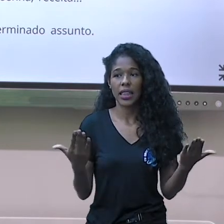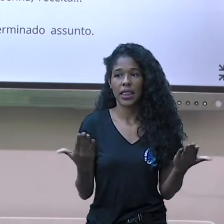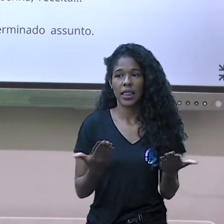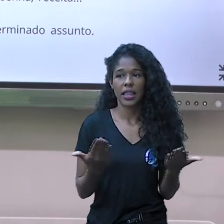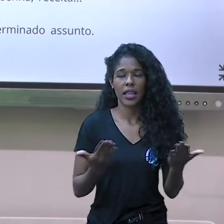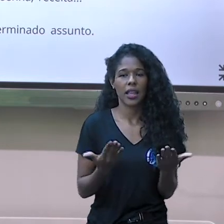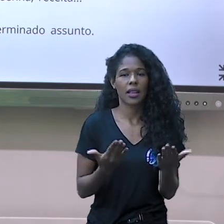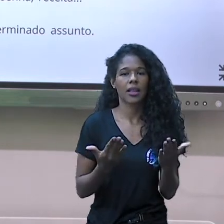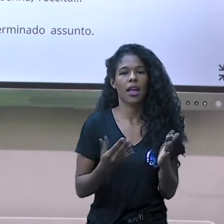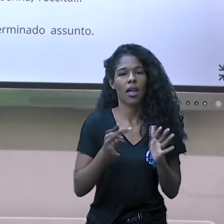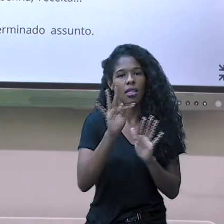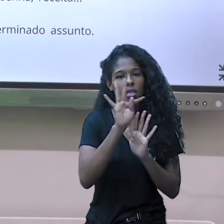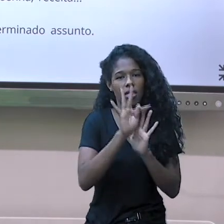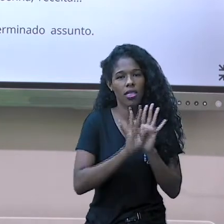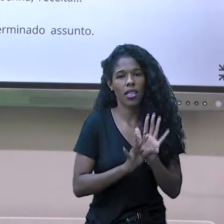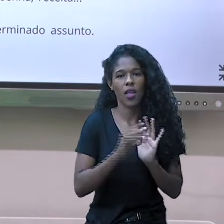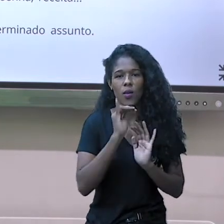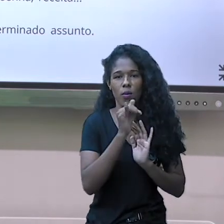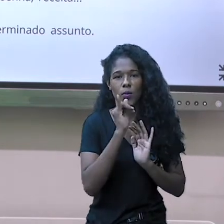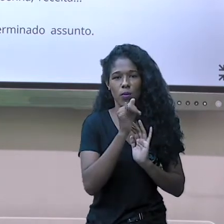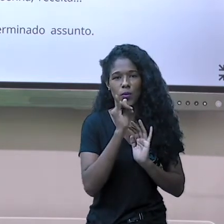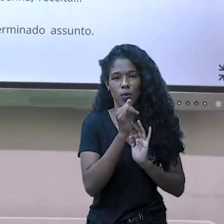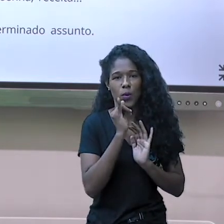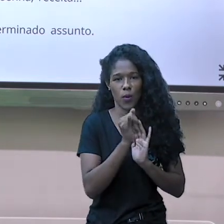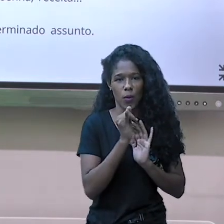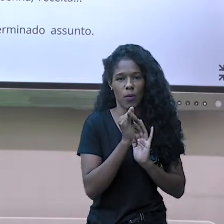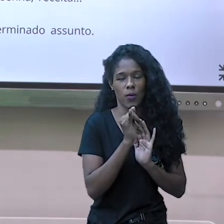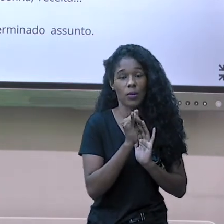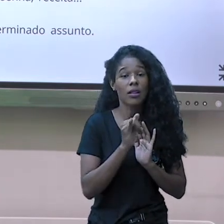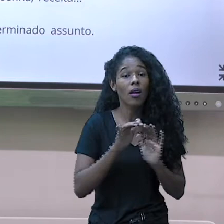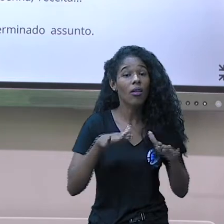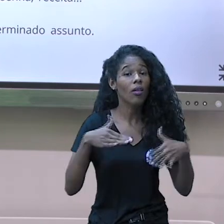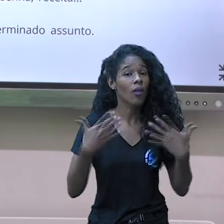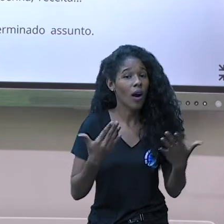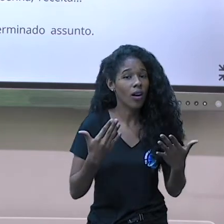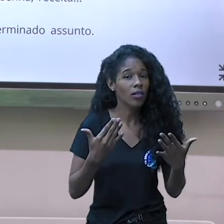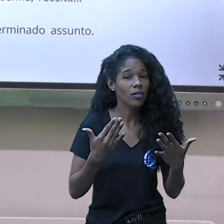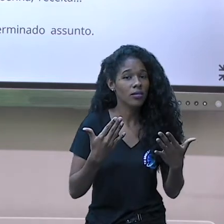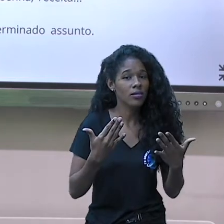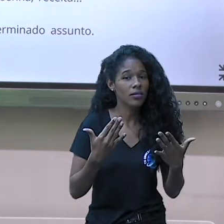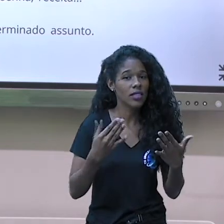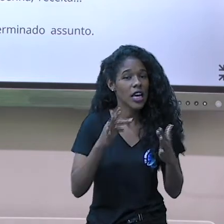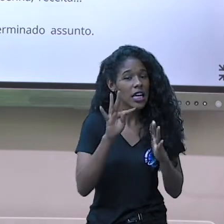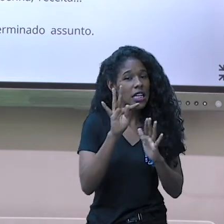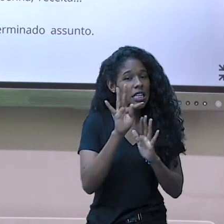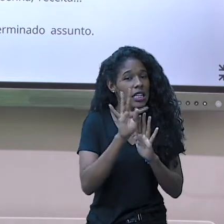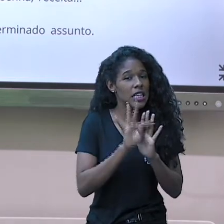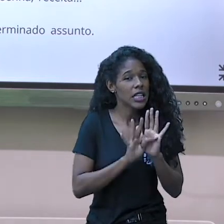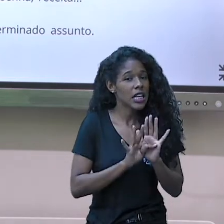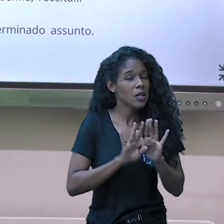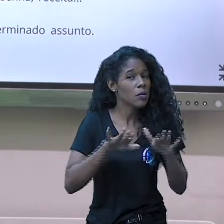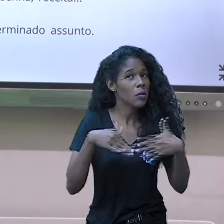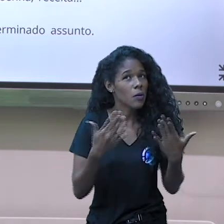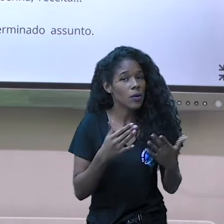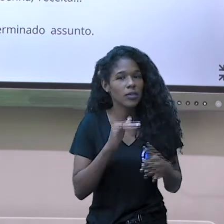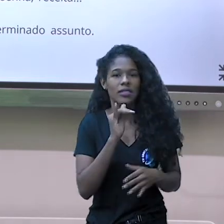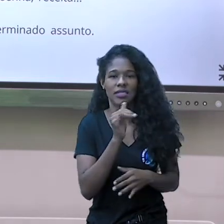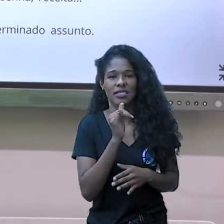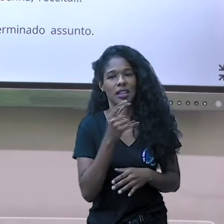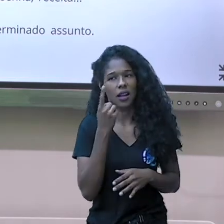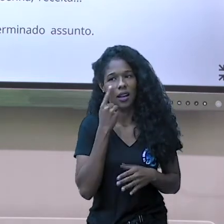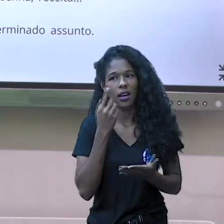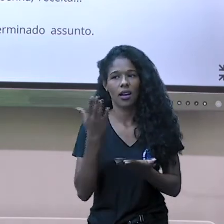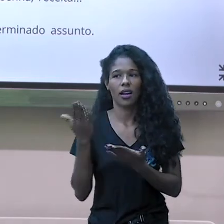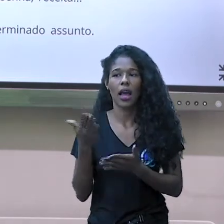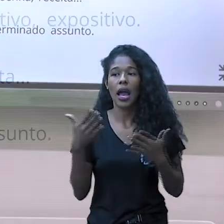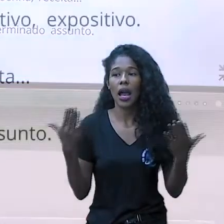são aqueles que indicam o quê? Uma ordem. Então, é o que, pessoal? Textos injuntivos.